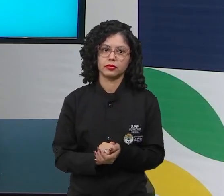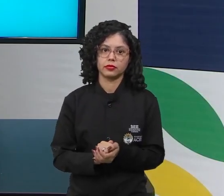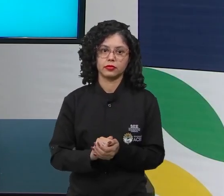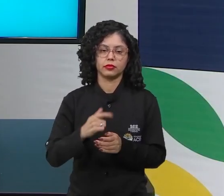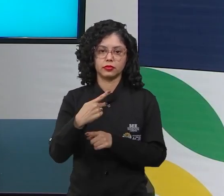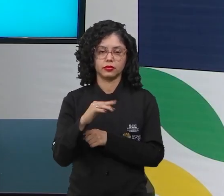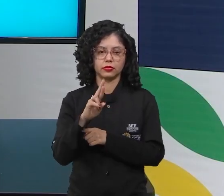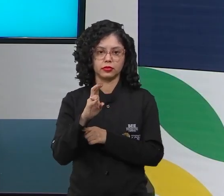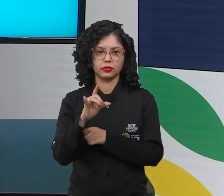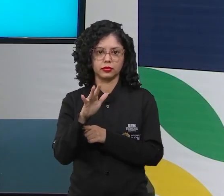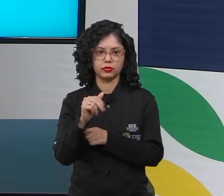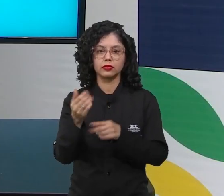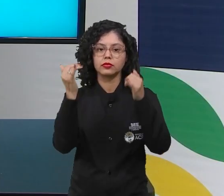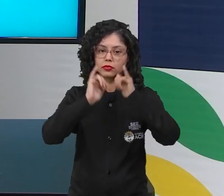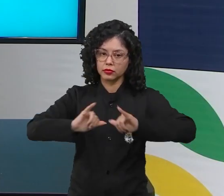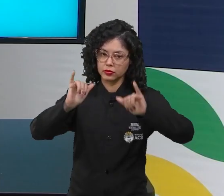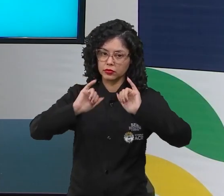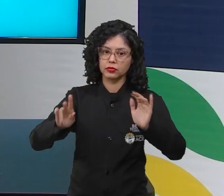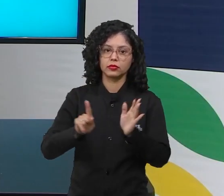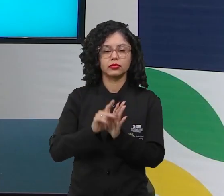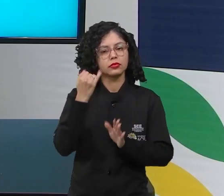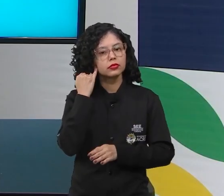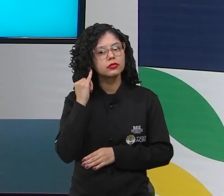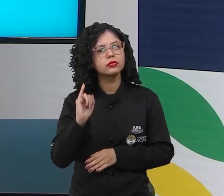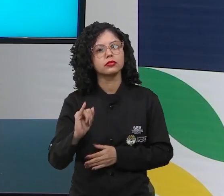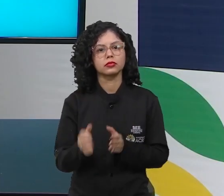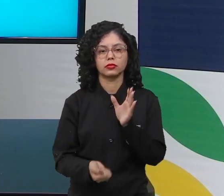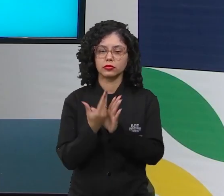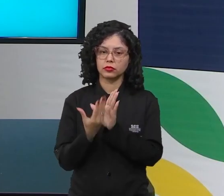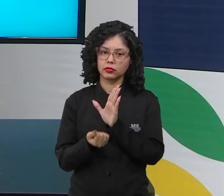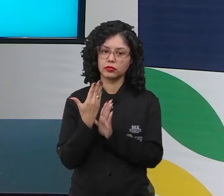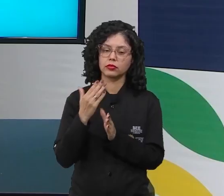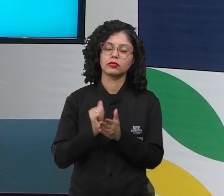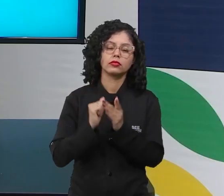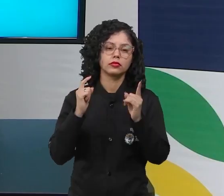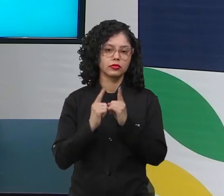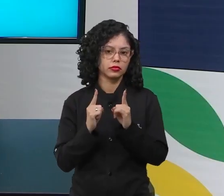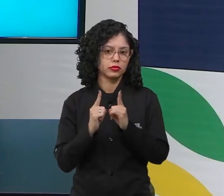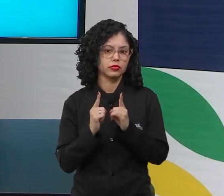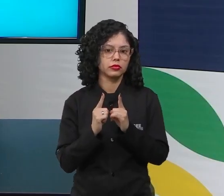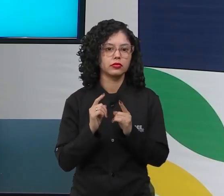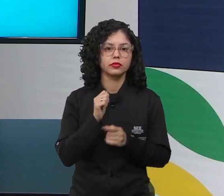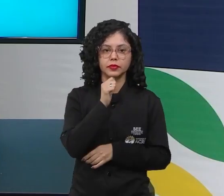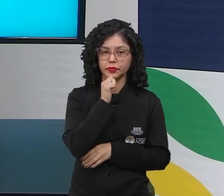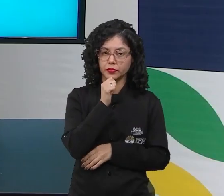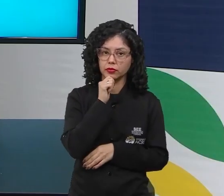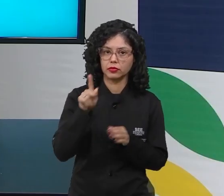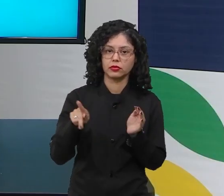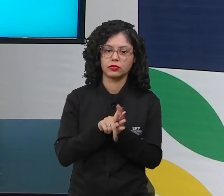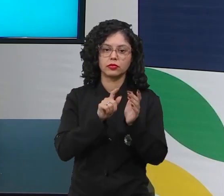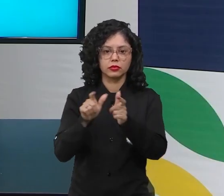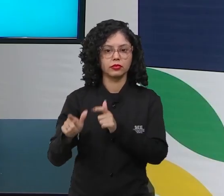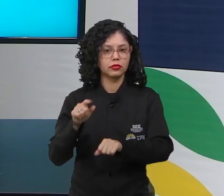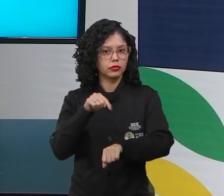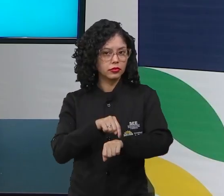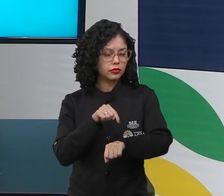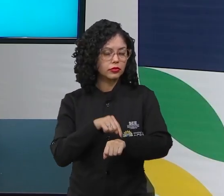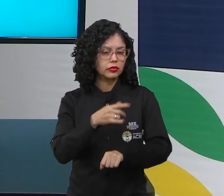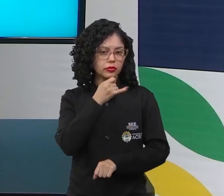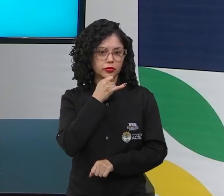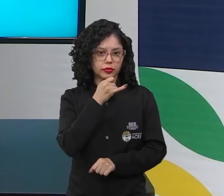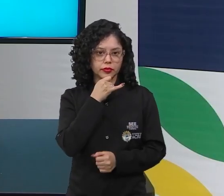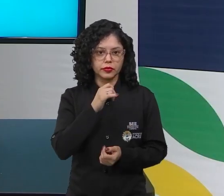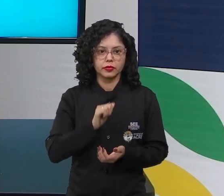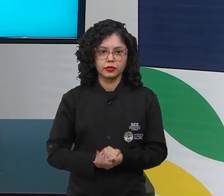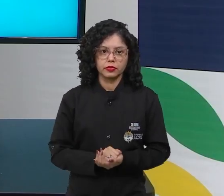né? A divulgação de uma ideia, de um produto, de um serviço, só que ela é em um determinado espaço de tempo. Por exemplo,